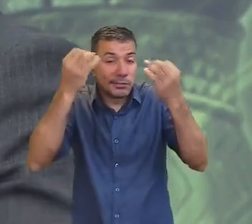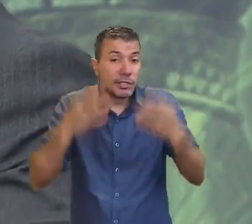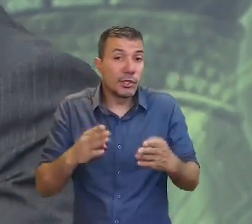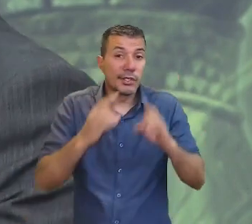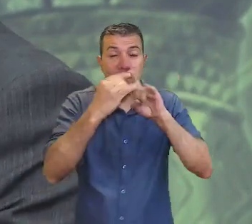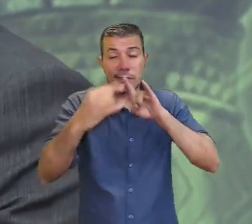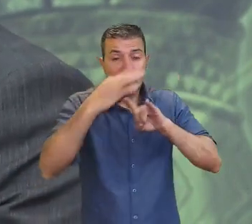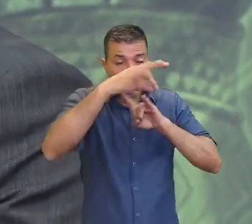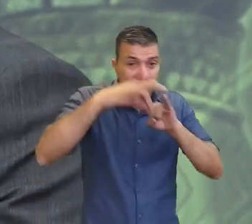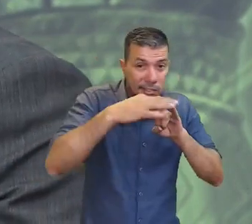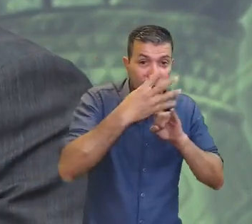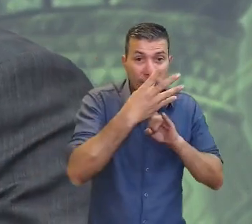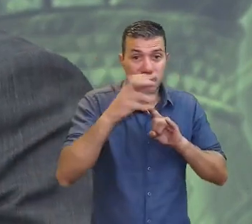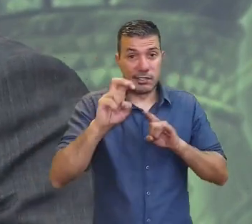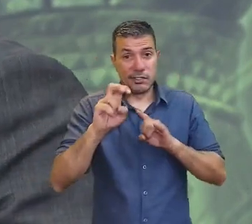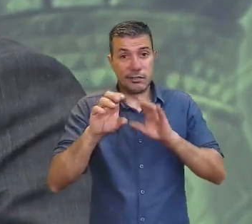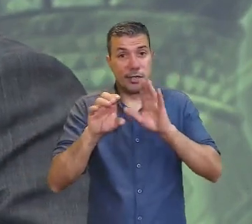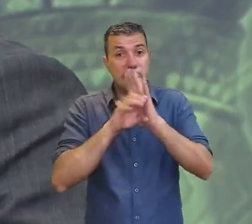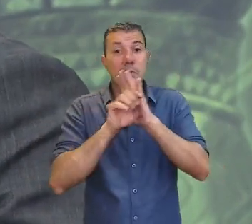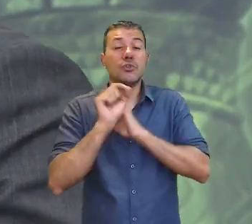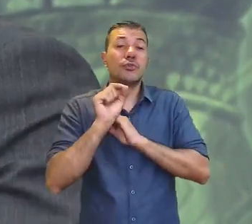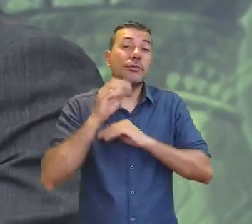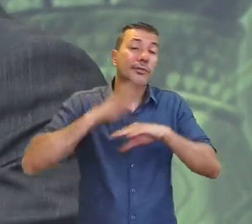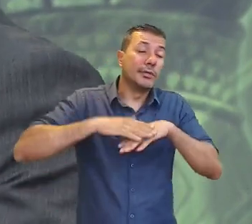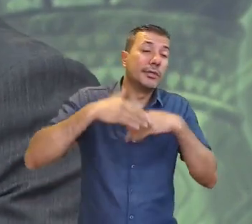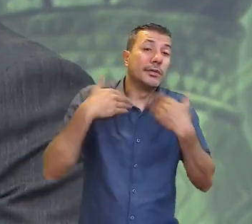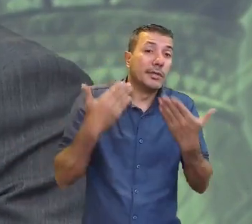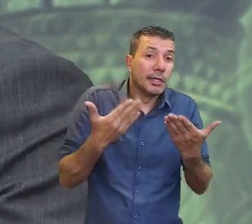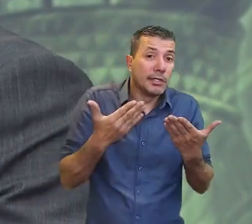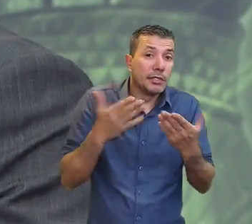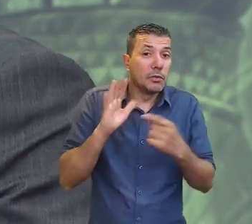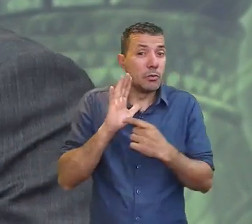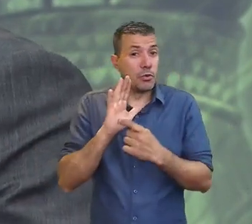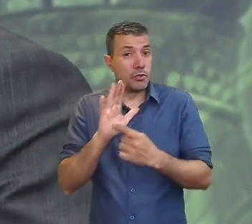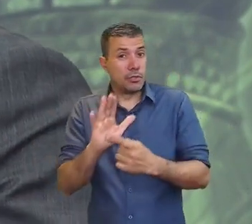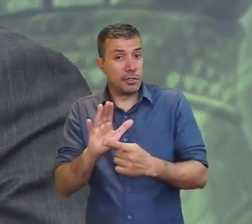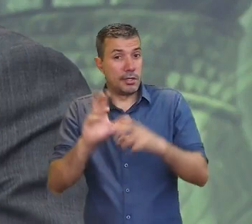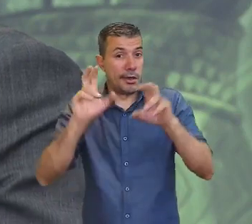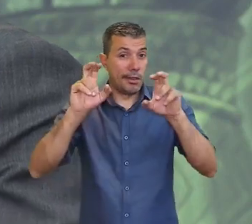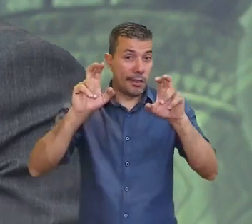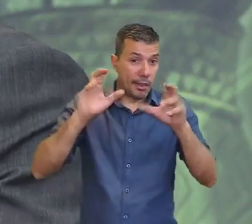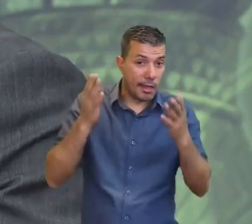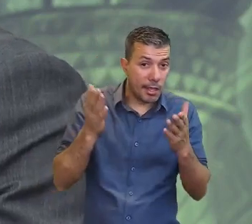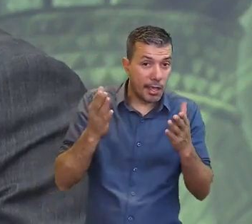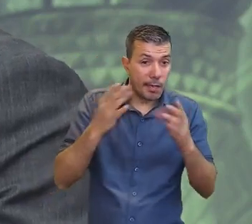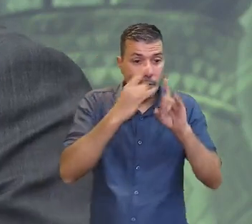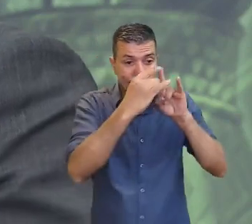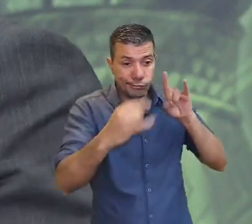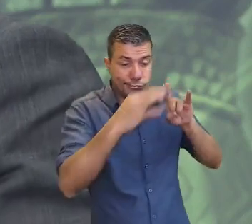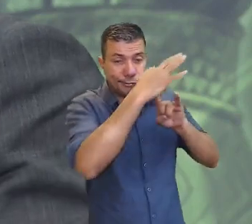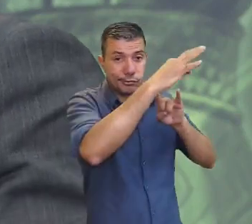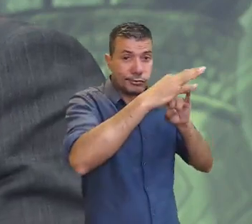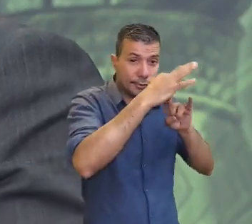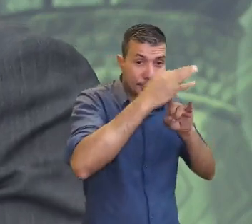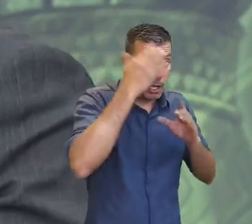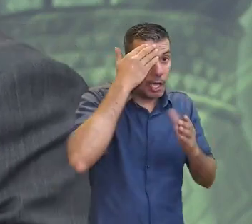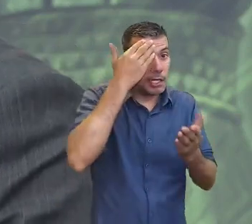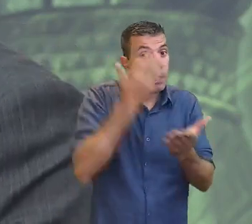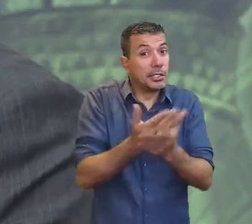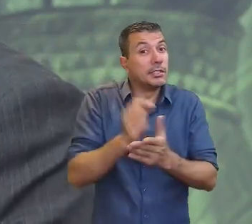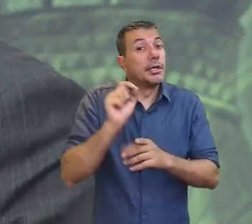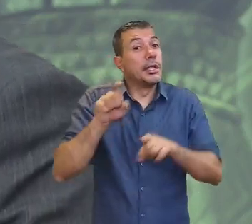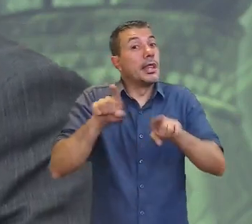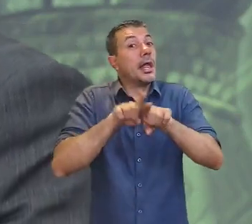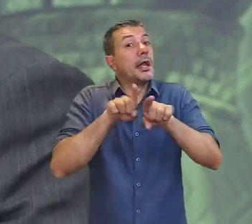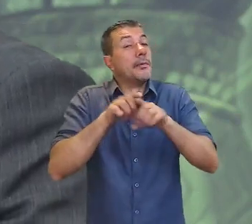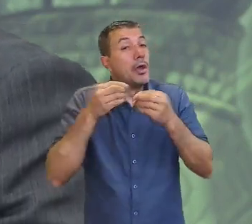mais 45 capítulos são também dedicados ao tema do santuário. Acredita-se